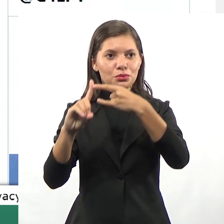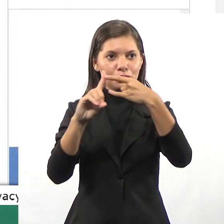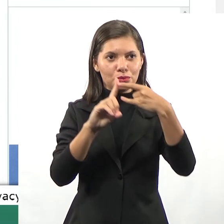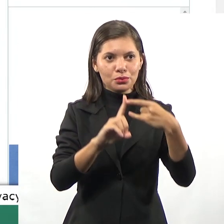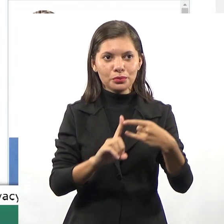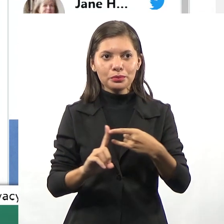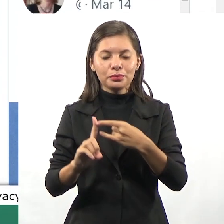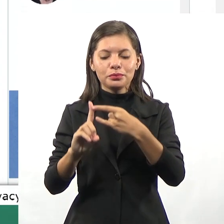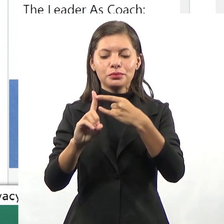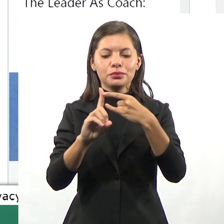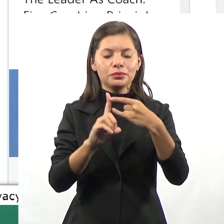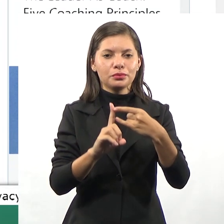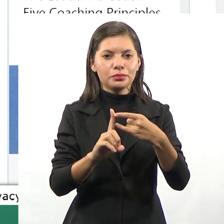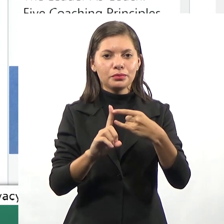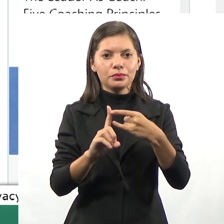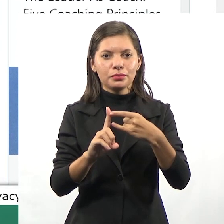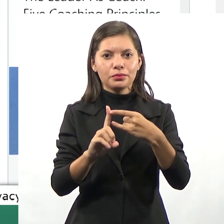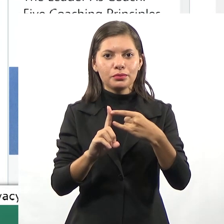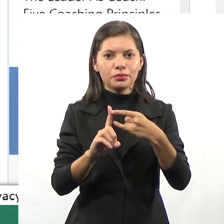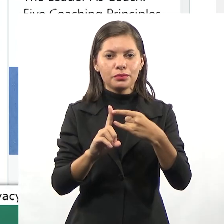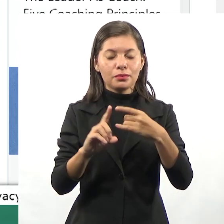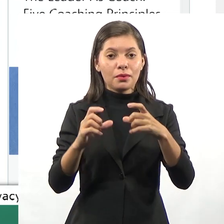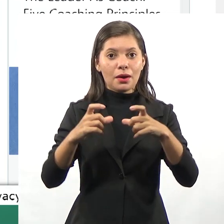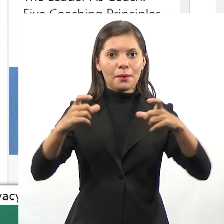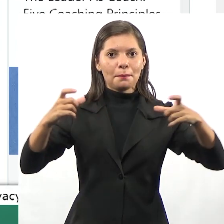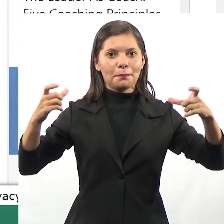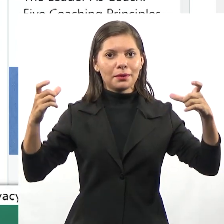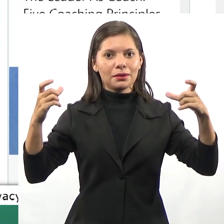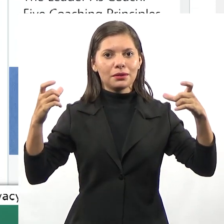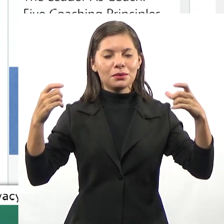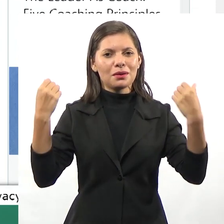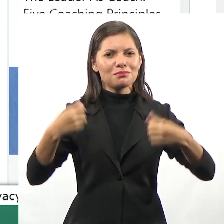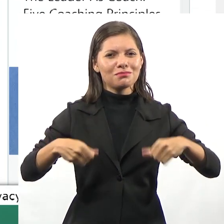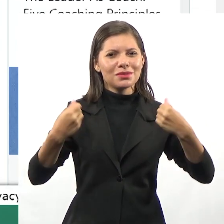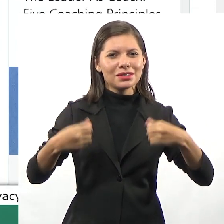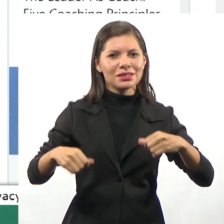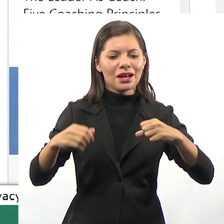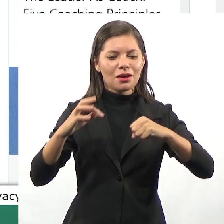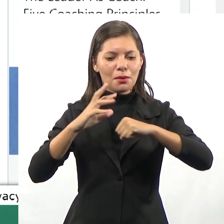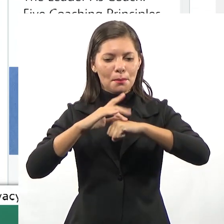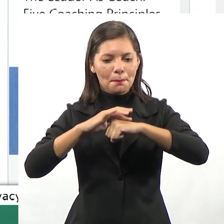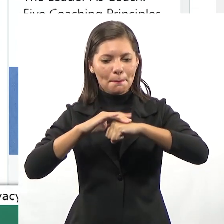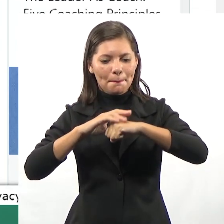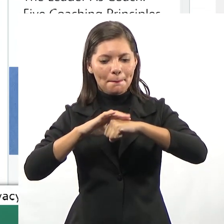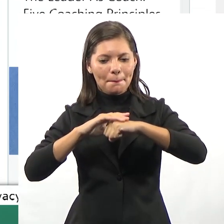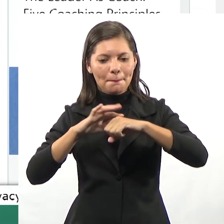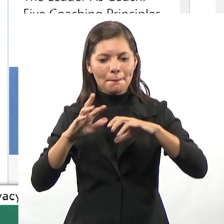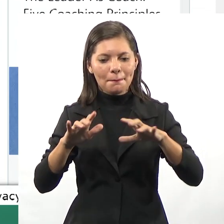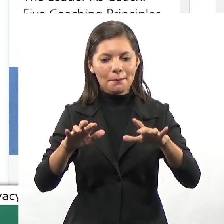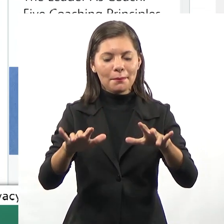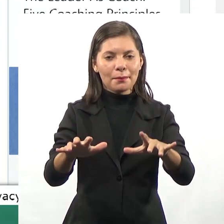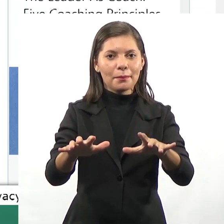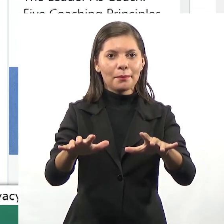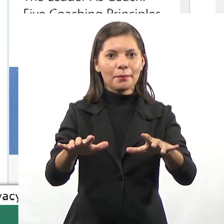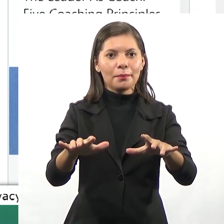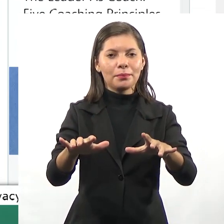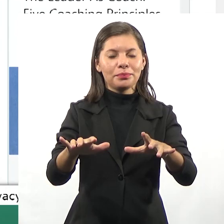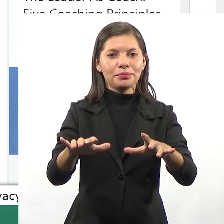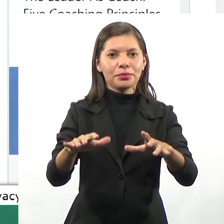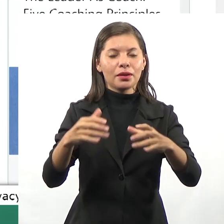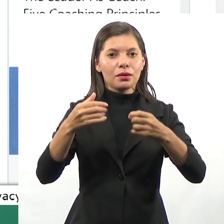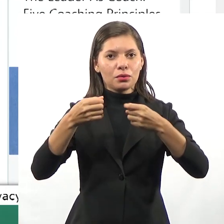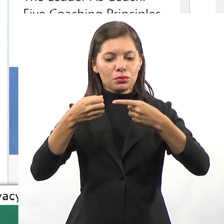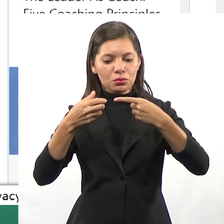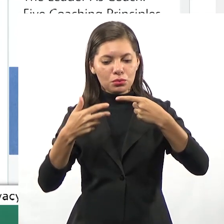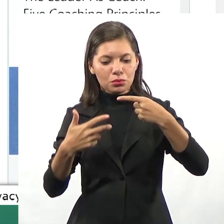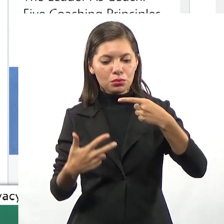teve um aumento graças à necessidade que se houve durante a pandemia. Depois, Google